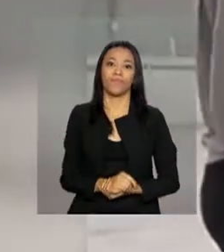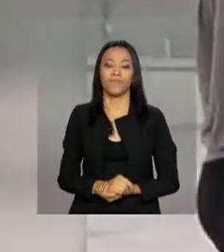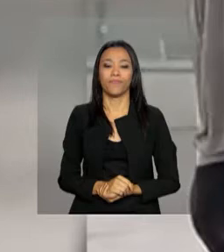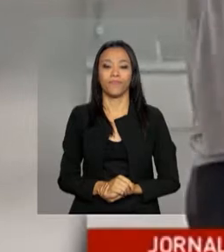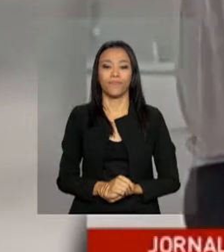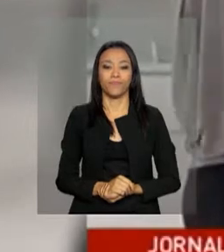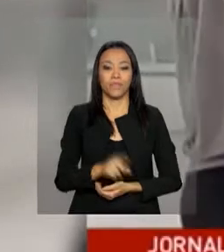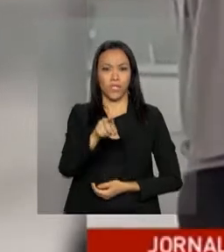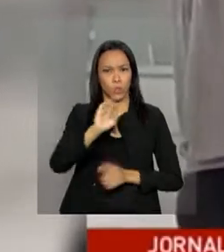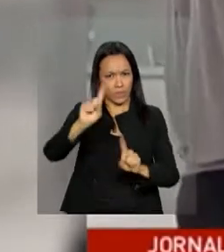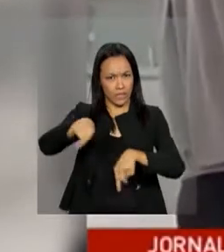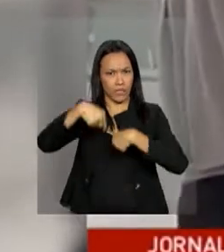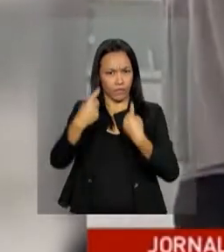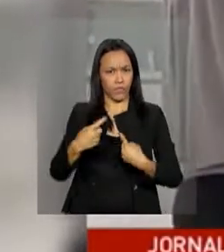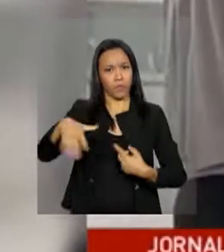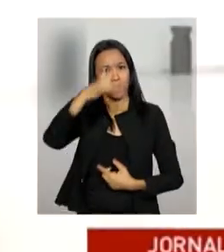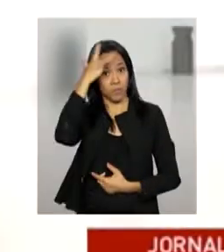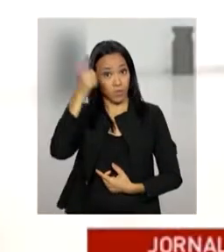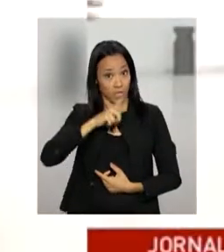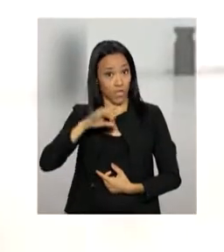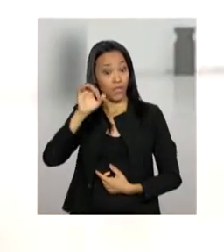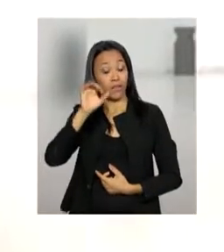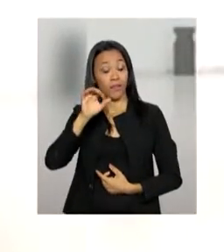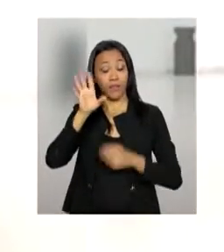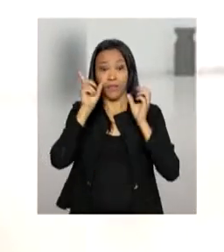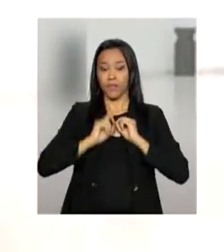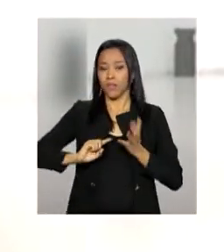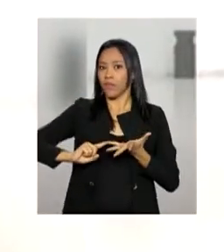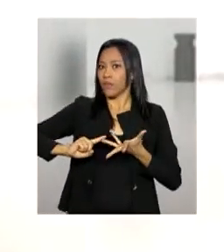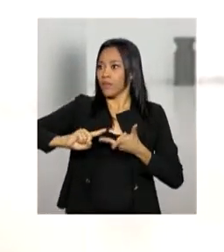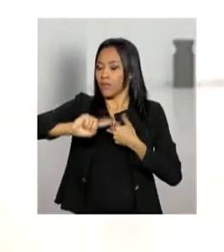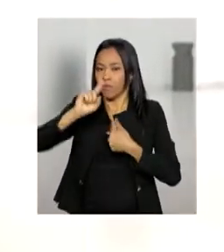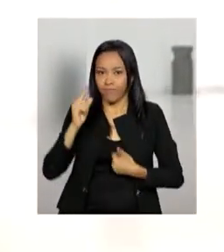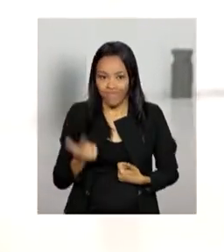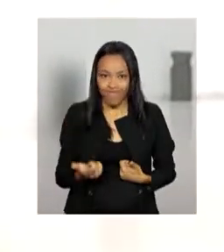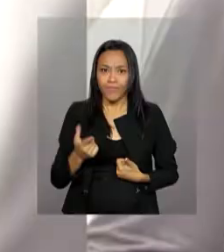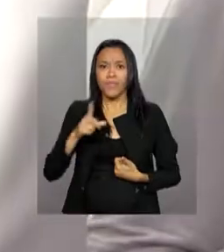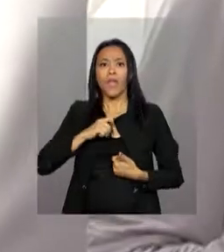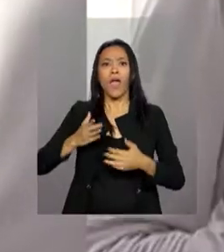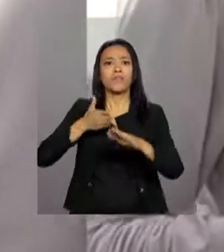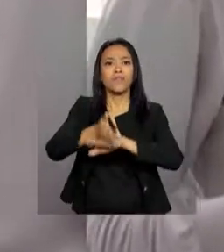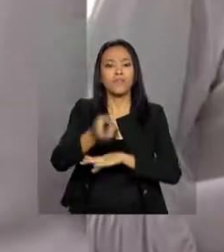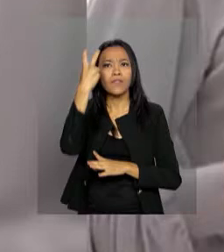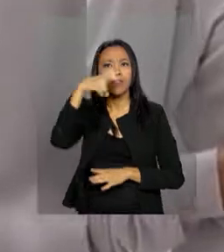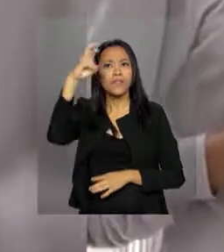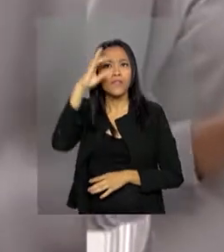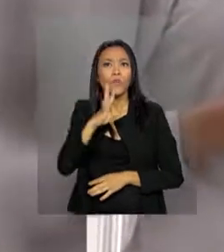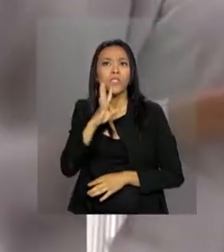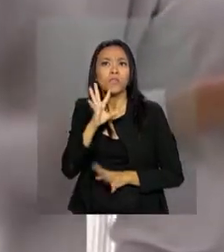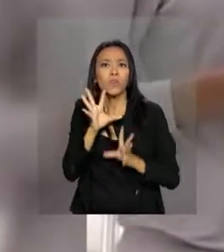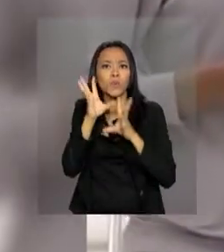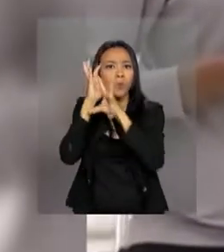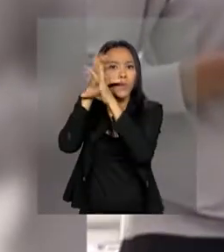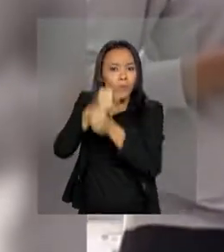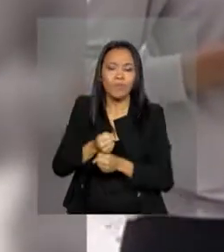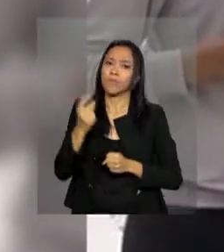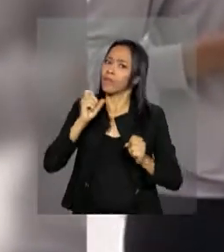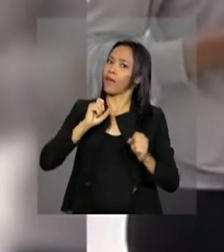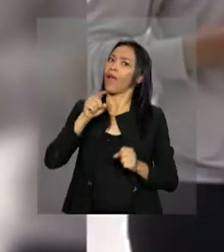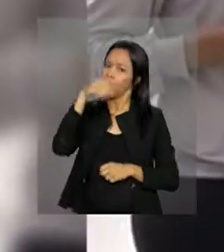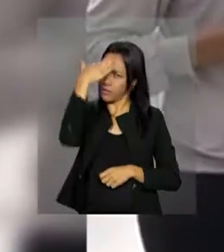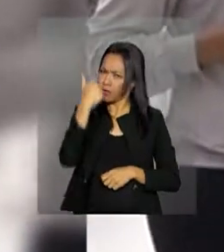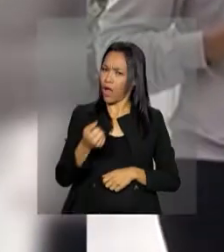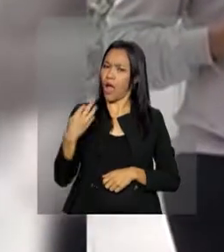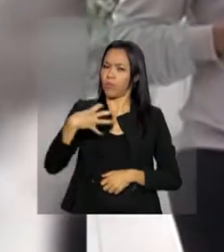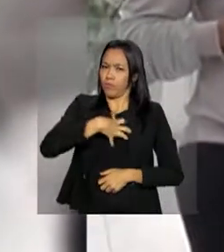Os desafios para as pessoas com deficiência são incontáveis. Para ter acesso à cultura não é diferente. A Laís é atriz e sabe bem